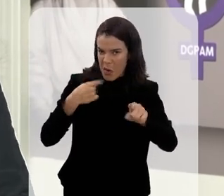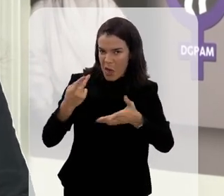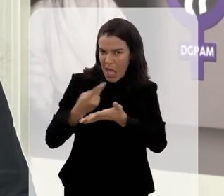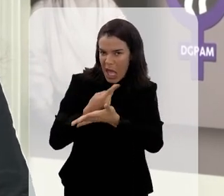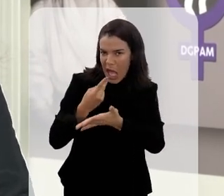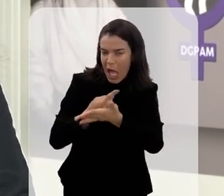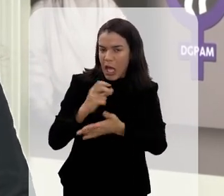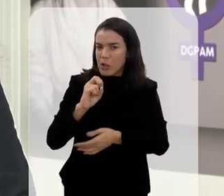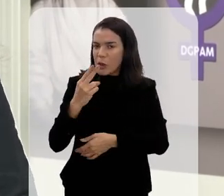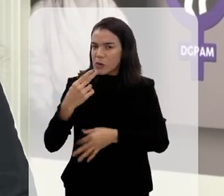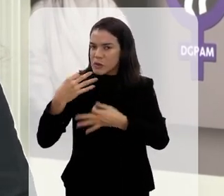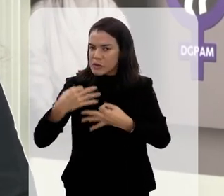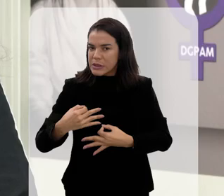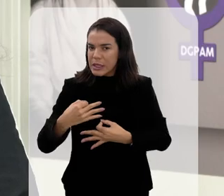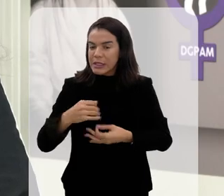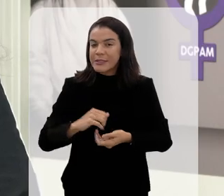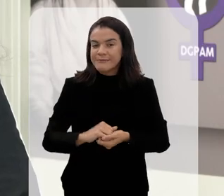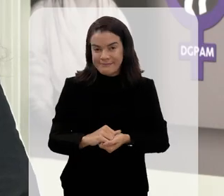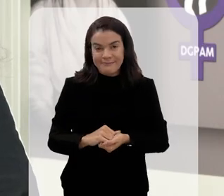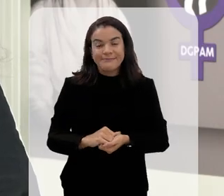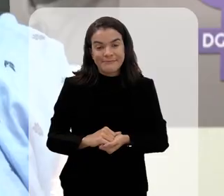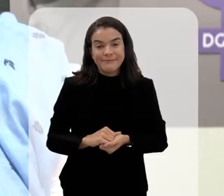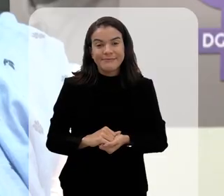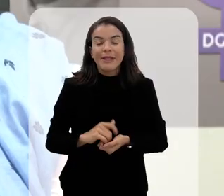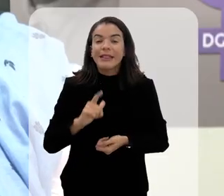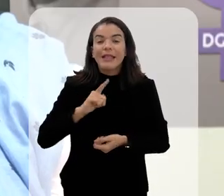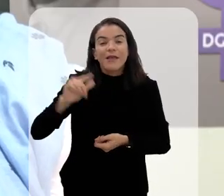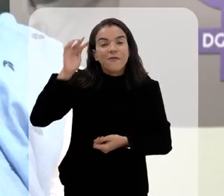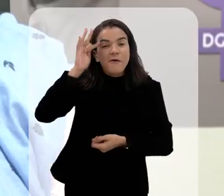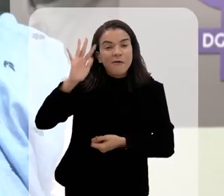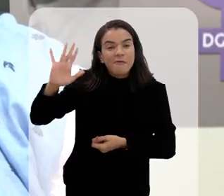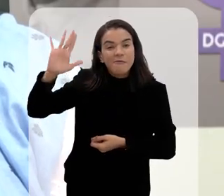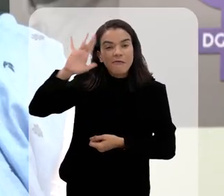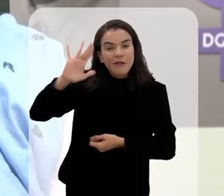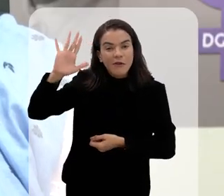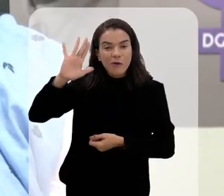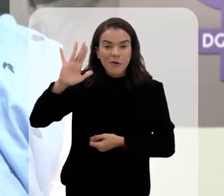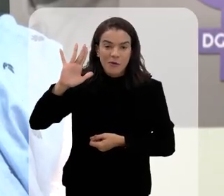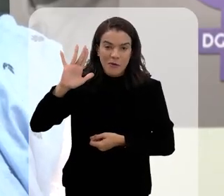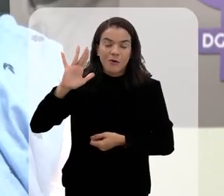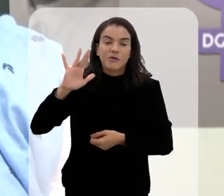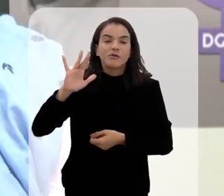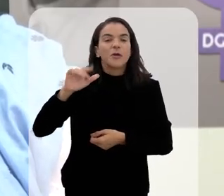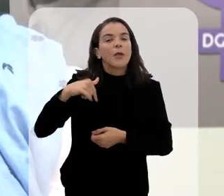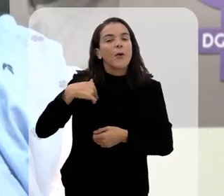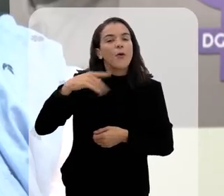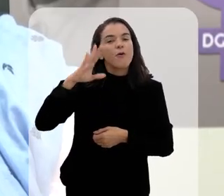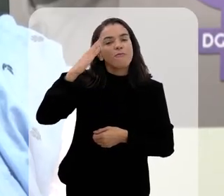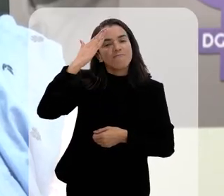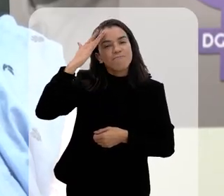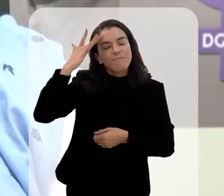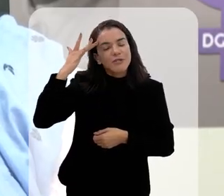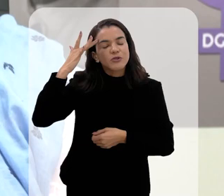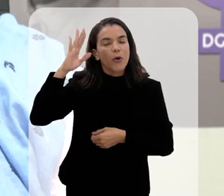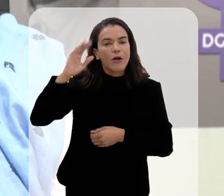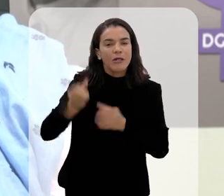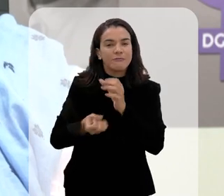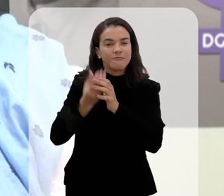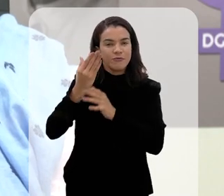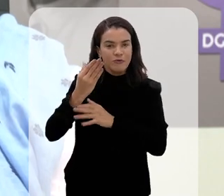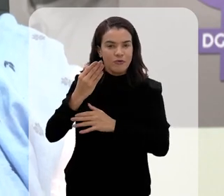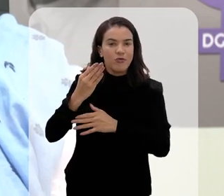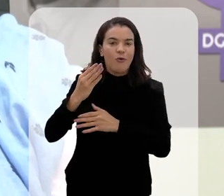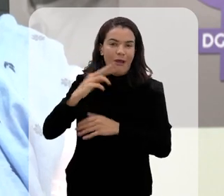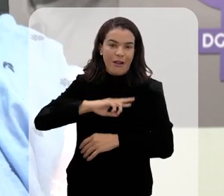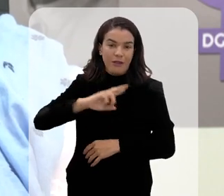É impressão ou realmente é isso? Bom, a gente tem uma filosofia que o mestre quando trouxe, que ele diz que,